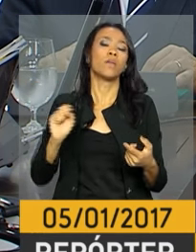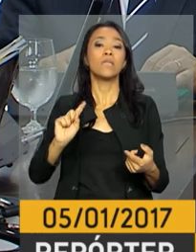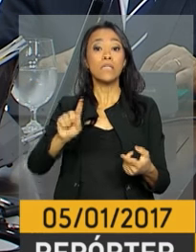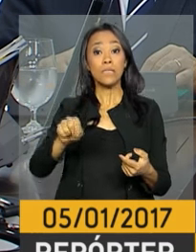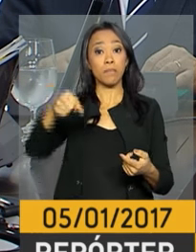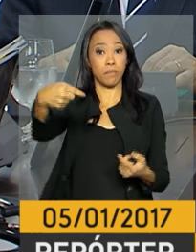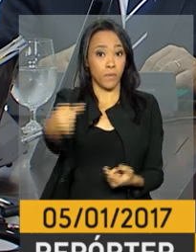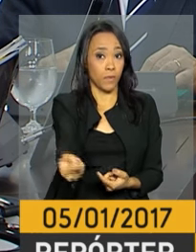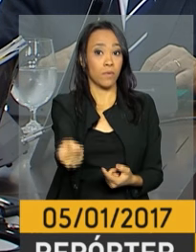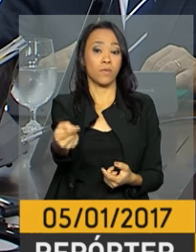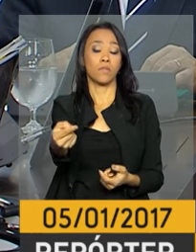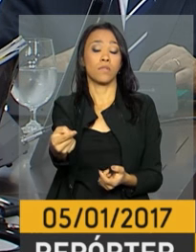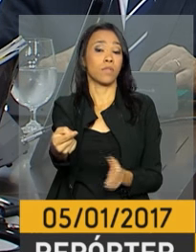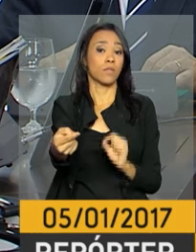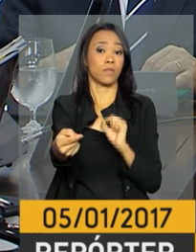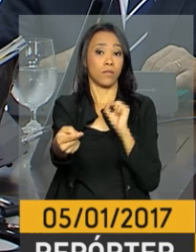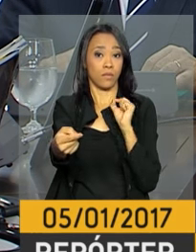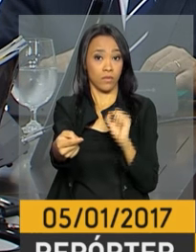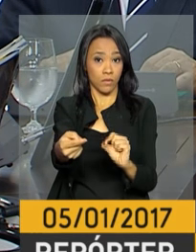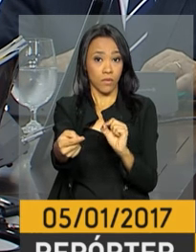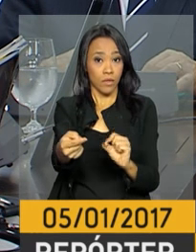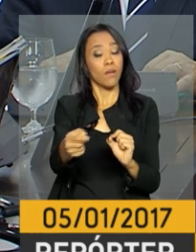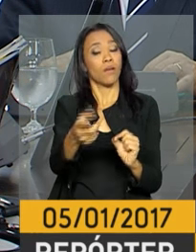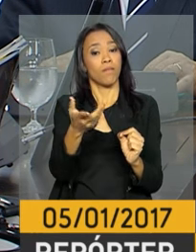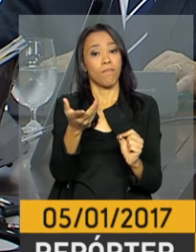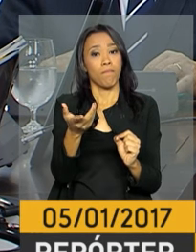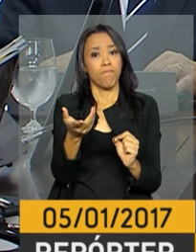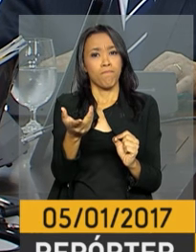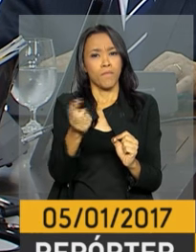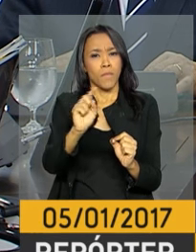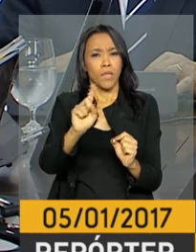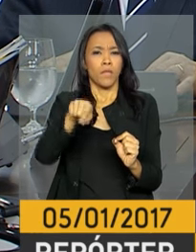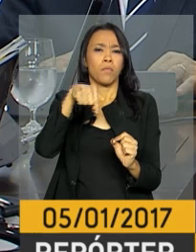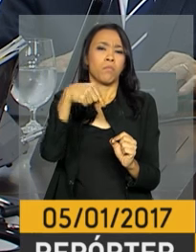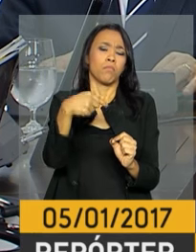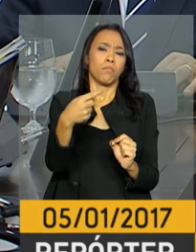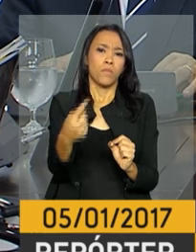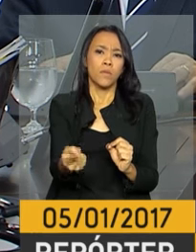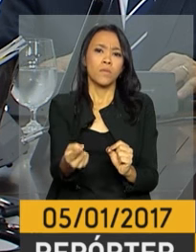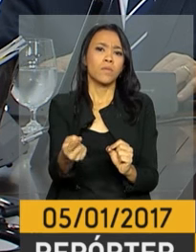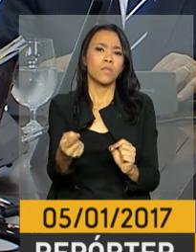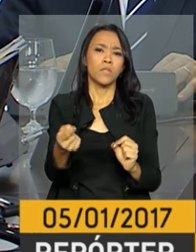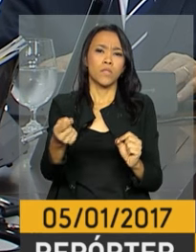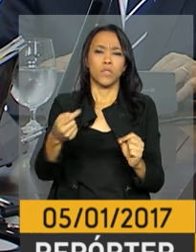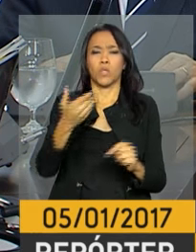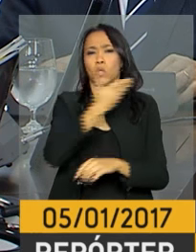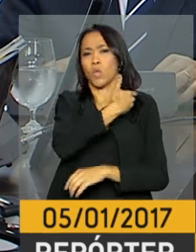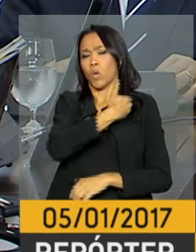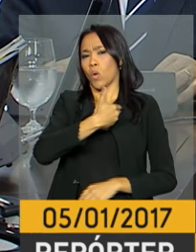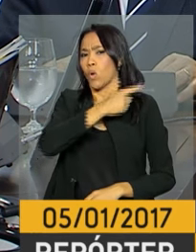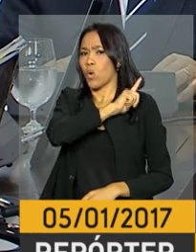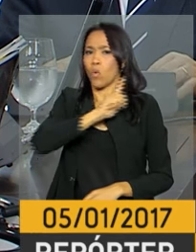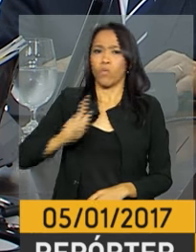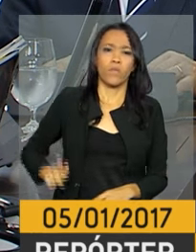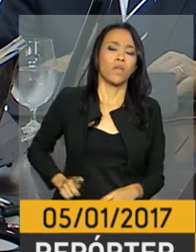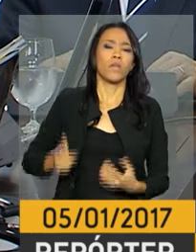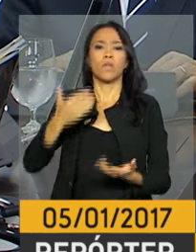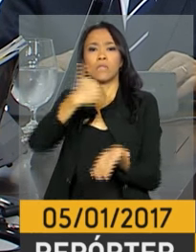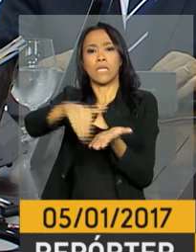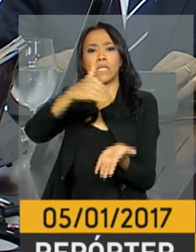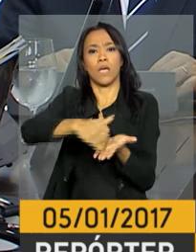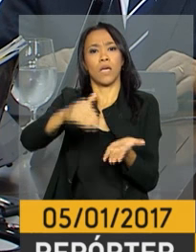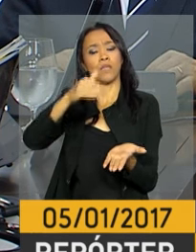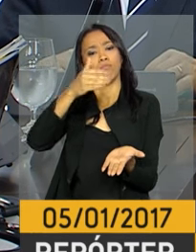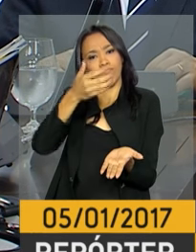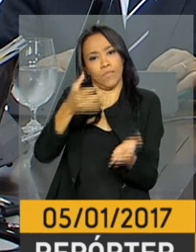disso ainda evidentemente caberá uma manifestação é dos governadores secretários de segurança com